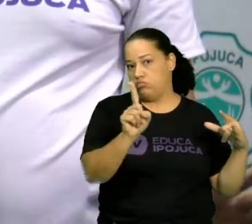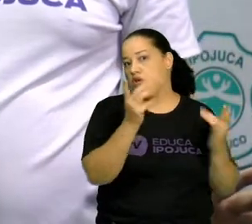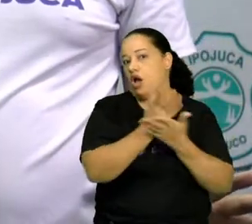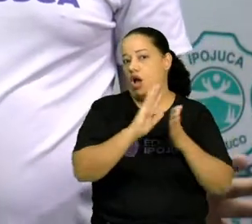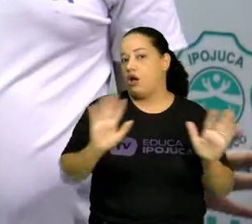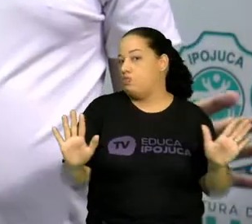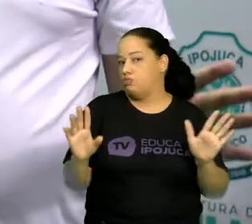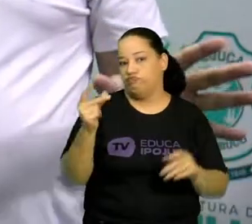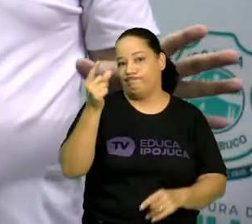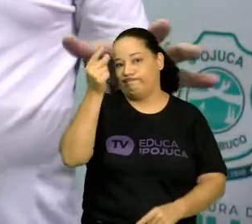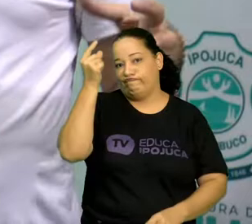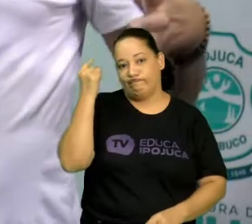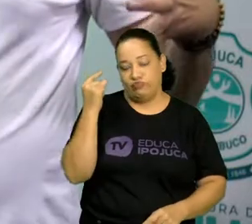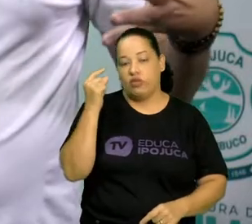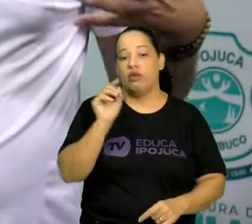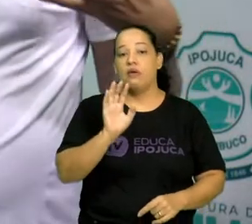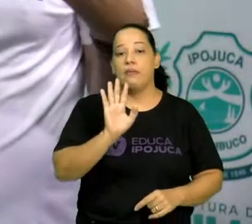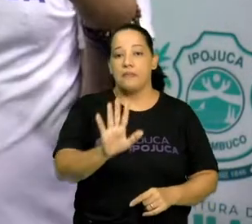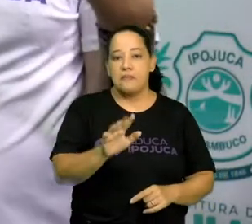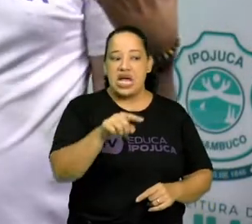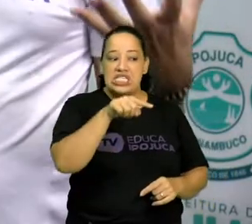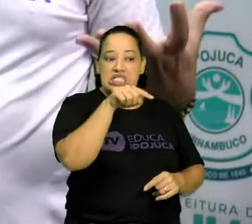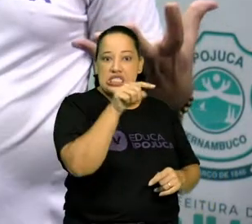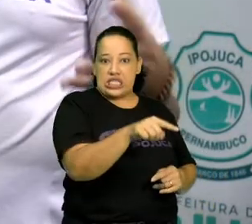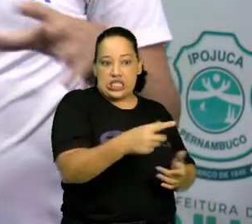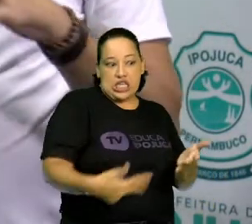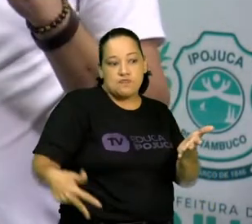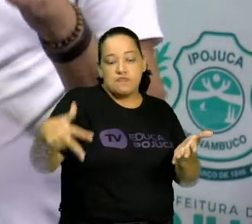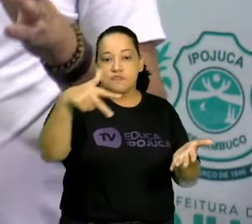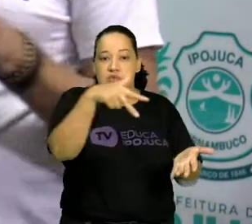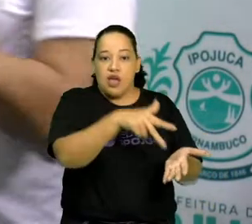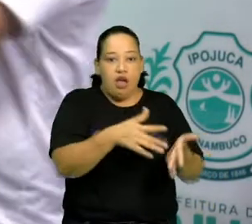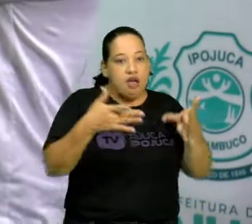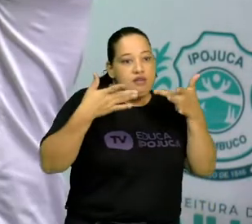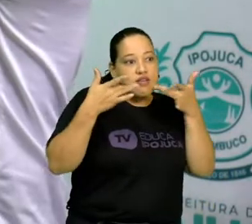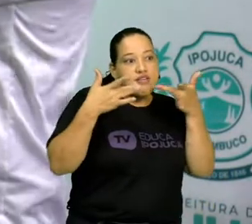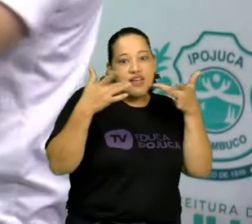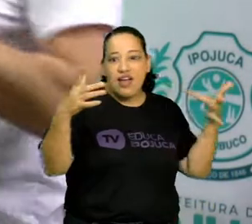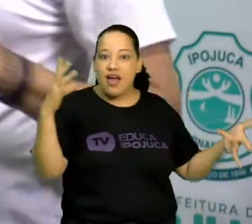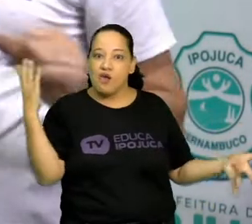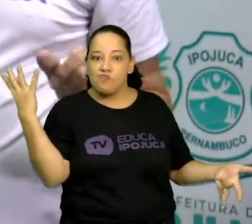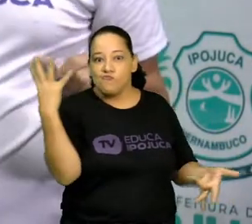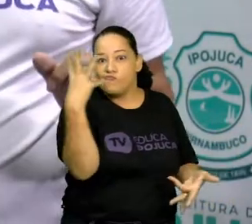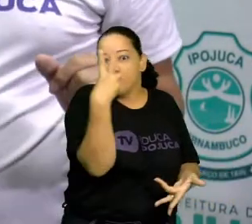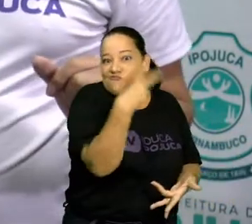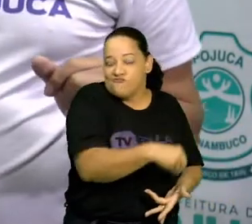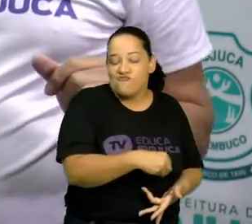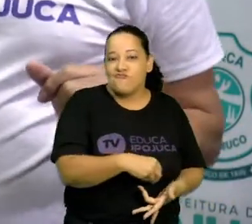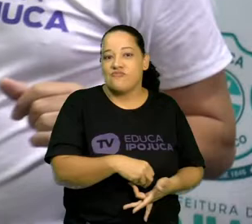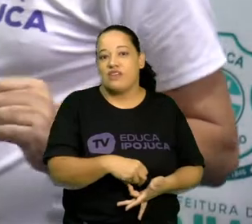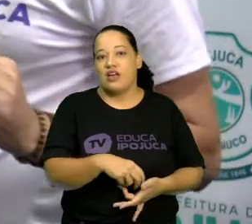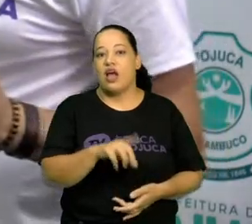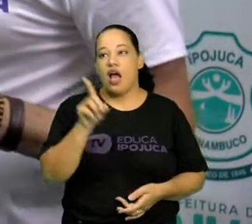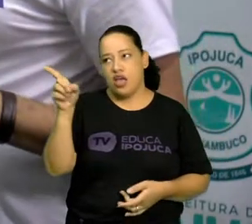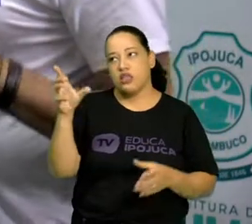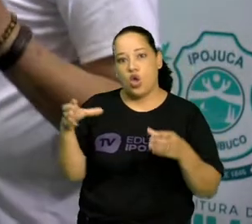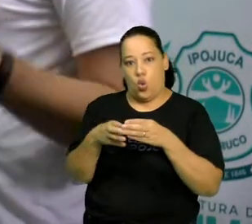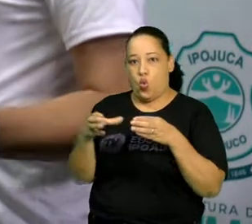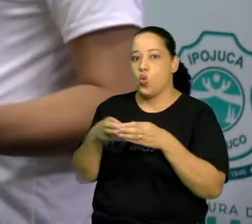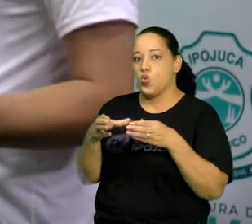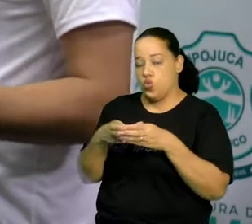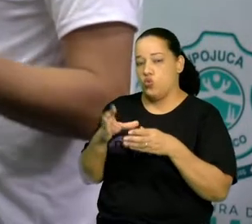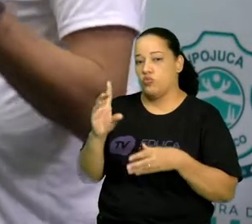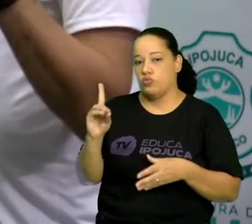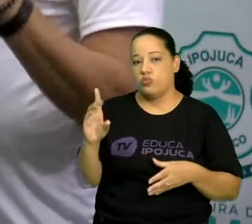faz tempo, ok? Mas o espetáculo do Cirque du Soleil é uma coisa fantástica. Aqui não, aqui é a companhia Deborah Coker, ok?